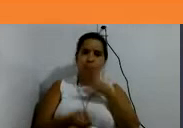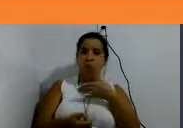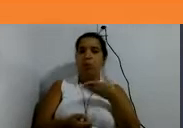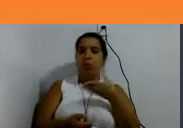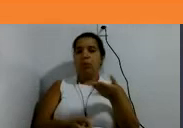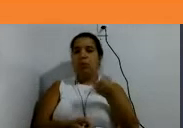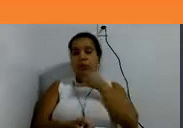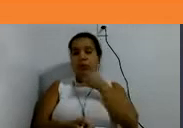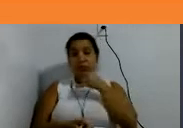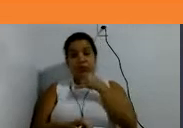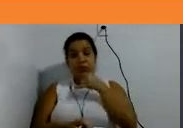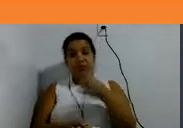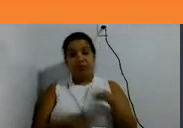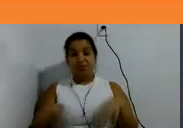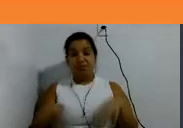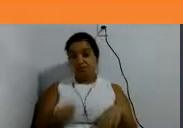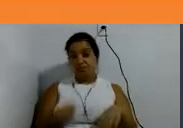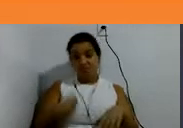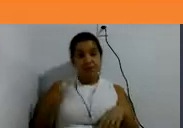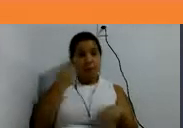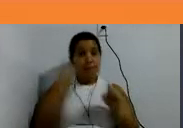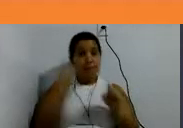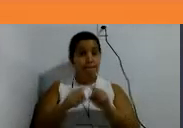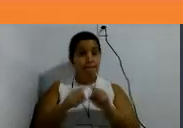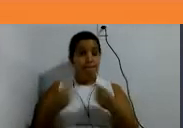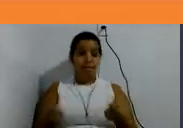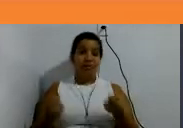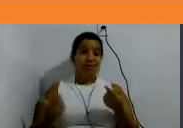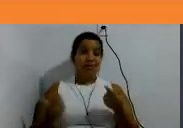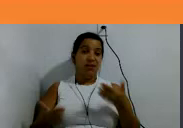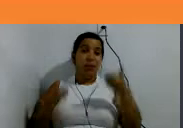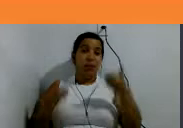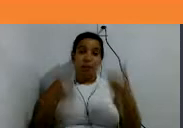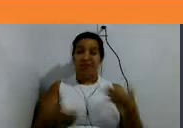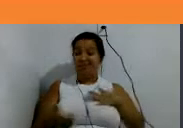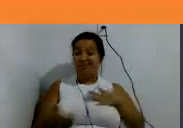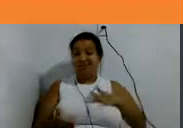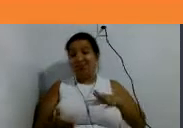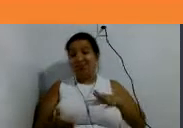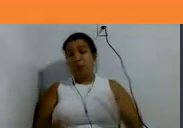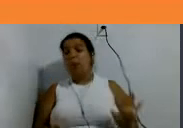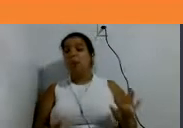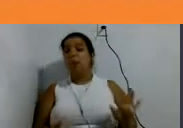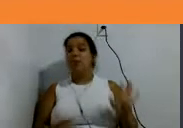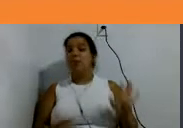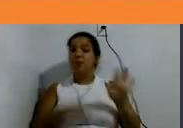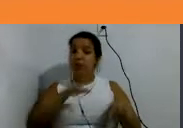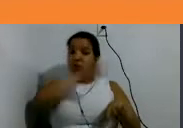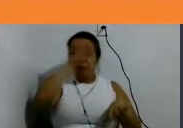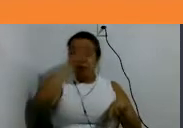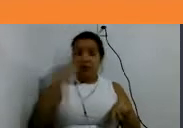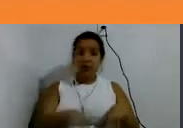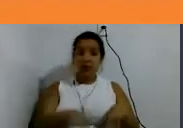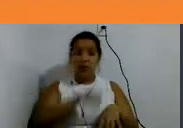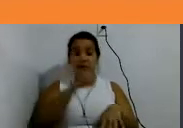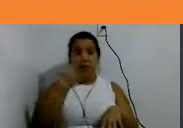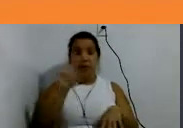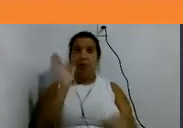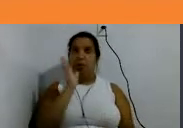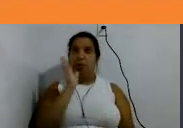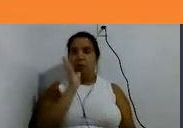ou seja, ele vai sobreviver, mas não é aquele ambiente que ele gosta. Então, o ciclo dele é